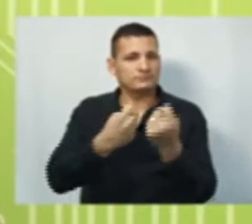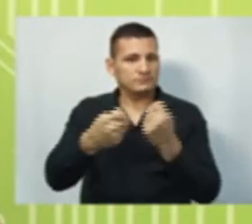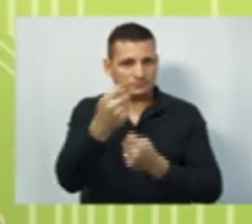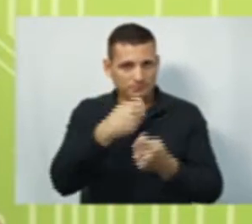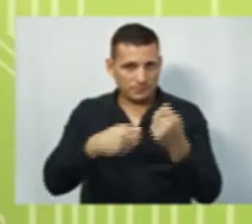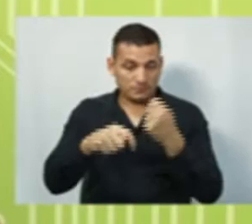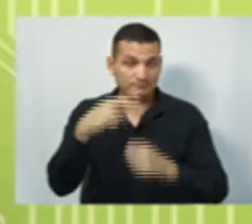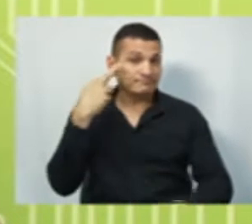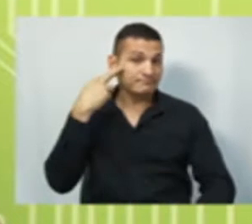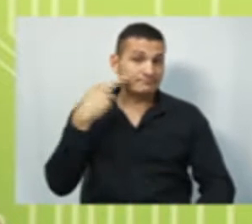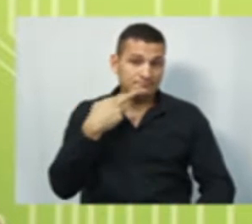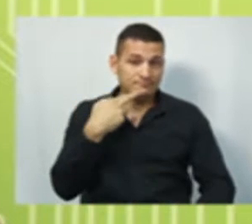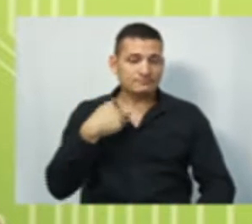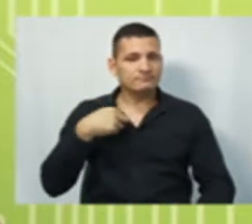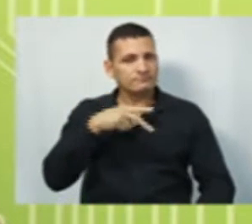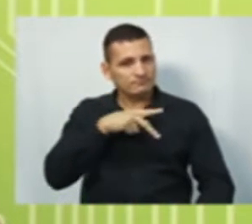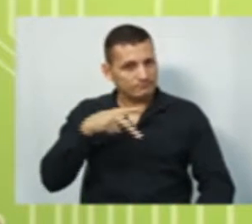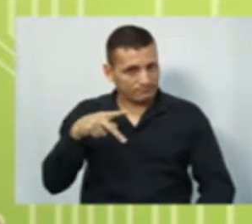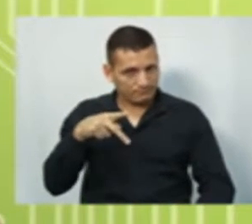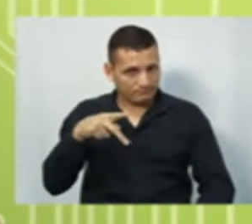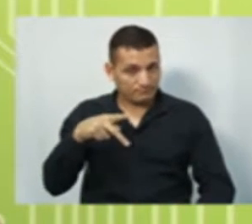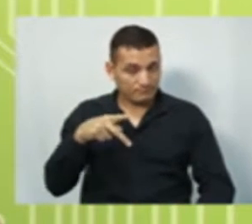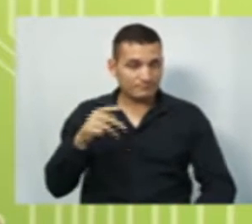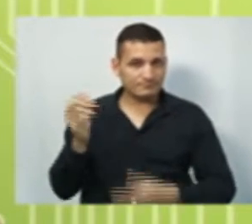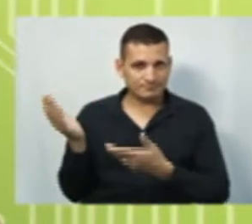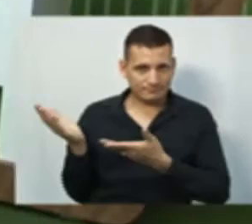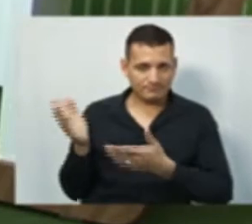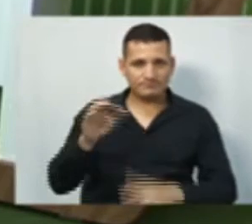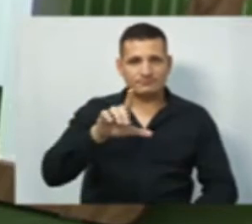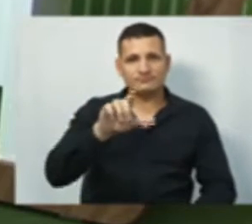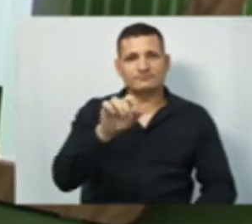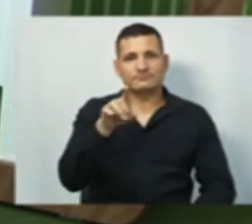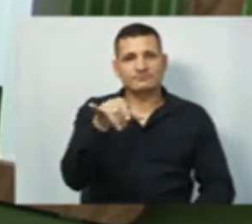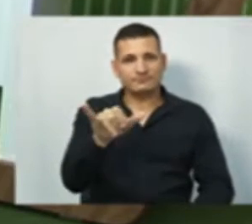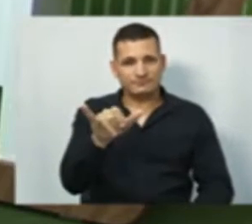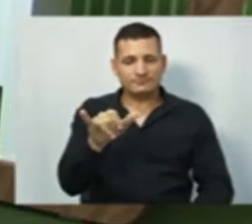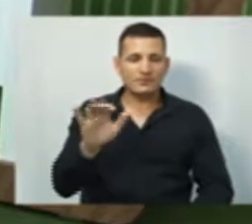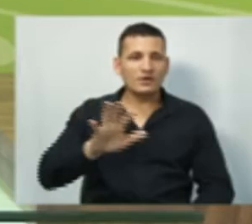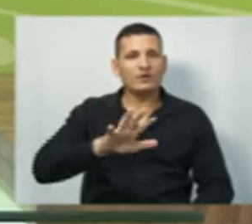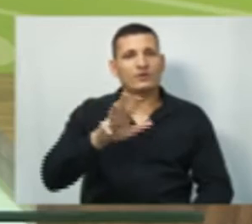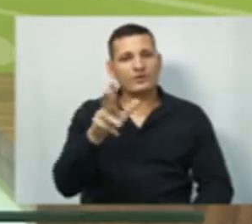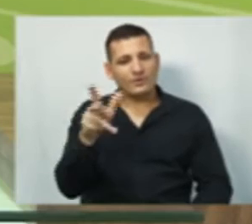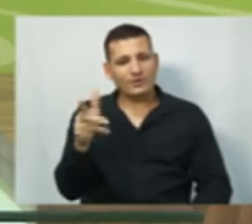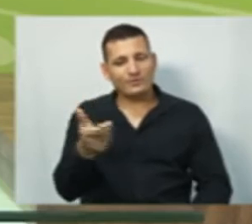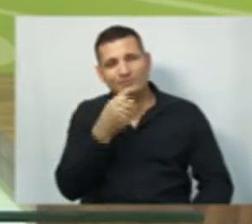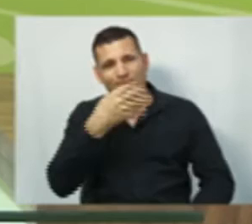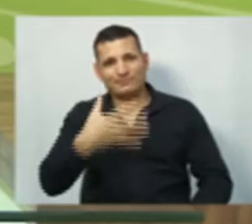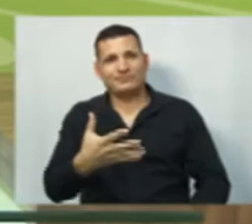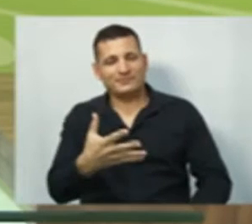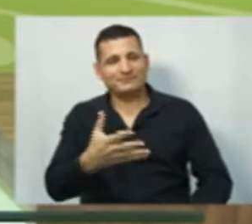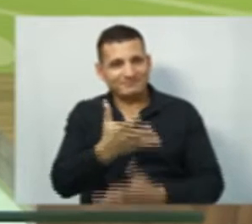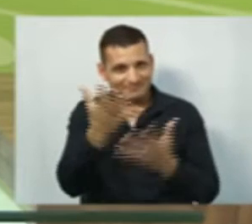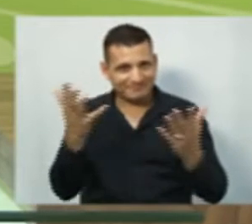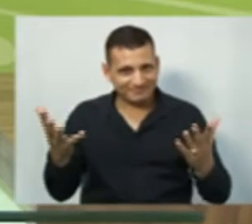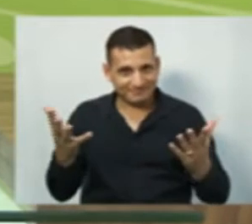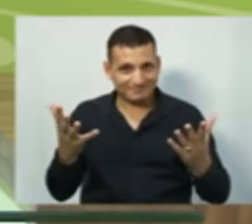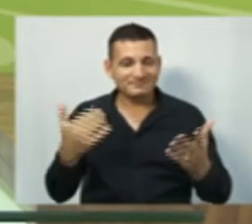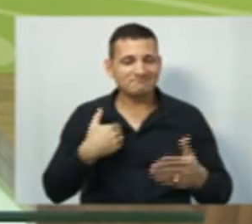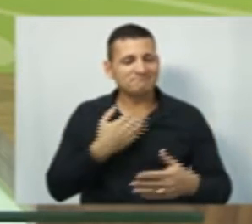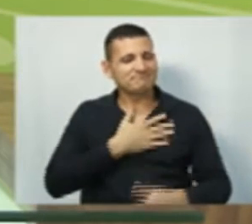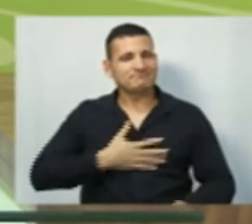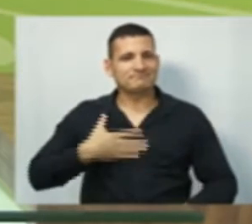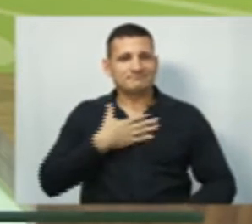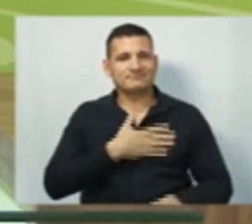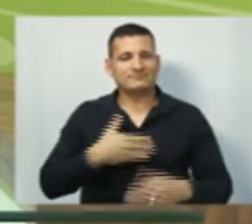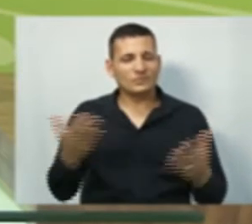sou a professora Denise Tontiucci e está comigo a professora Leide. Olá, professora. Olá pessoal. É uma satisfação aqui estar